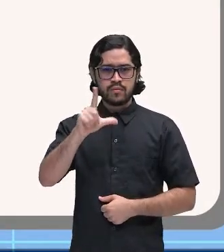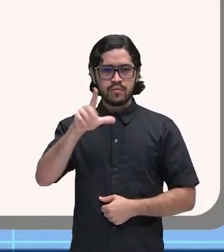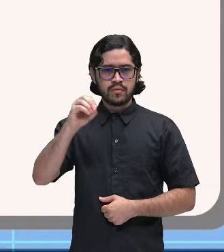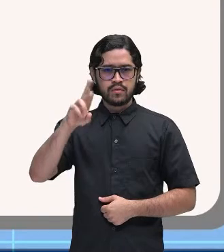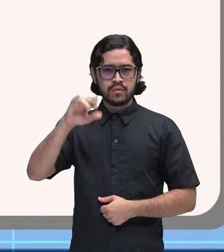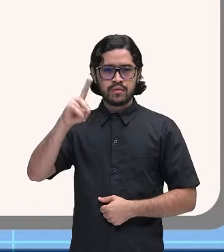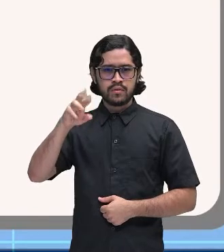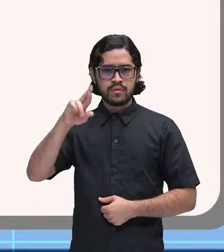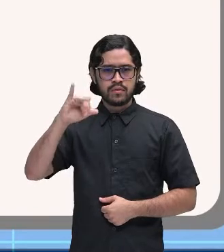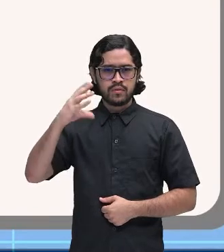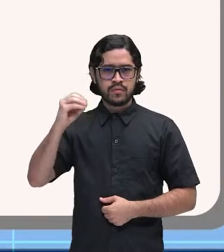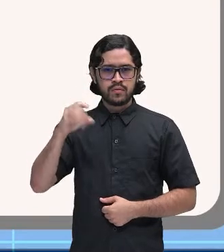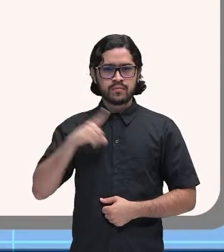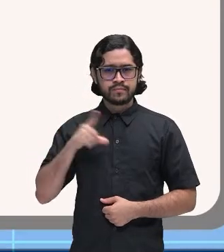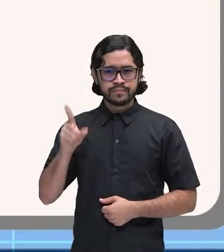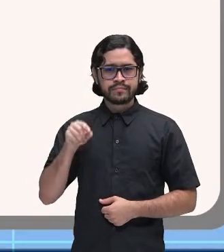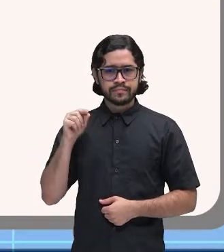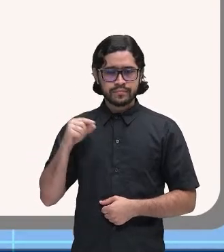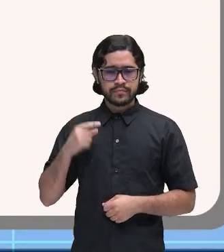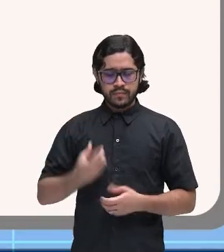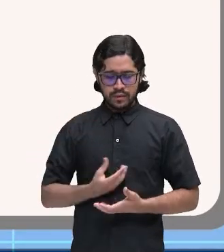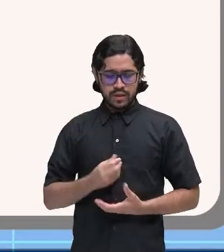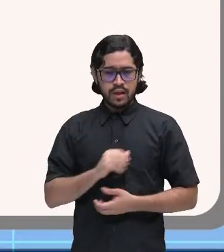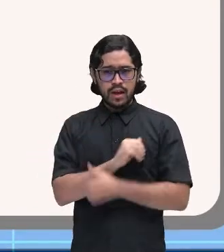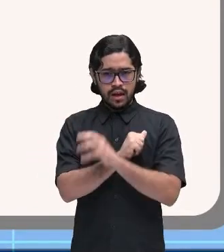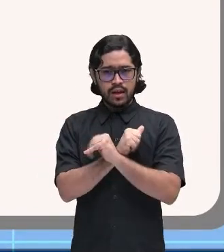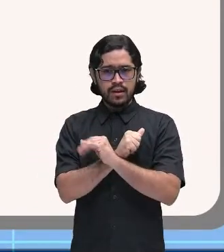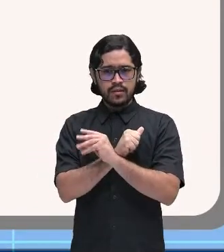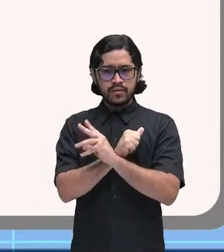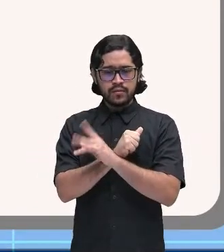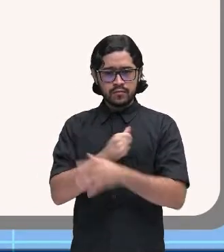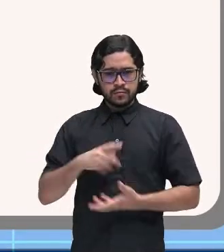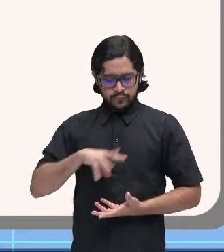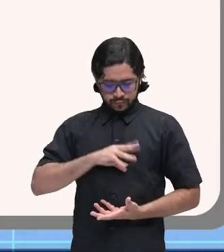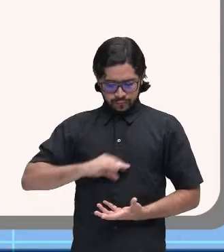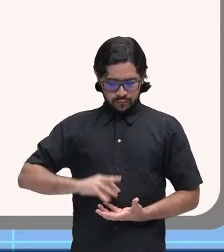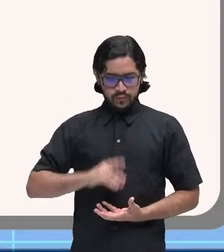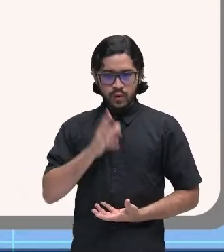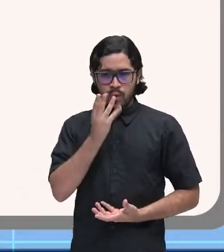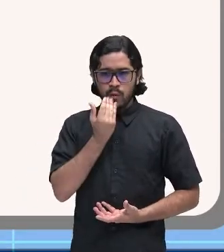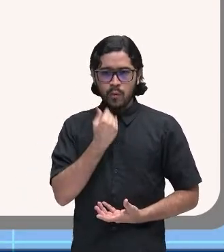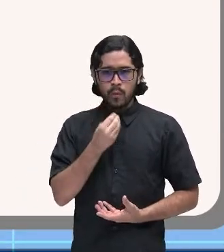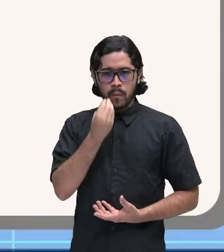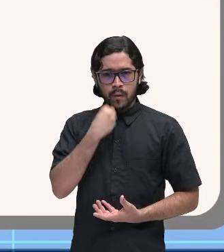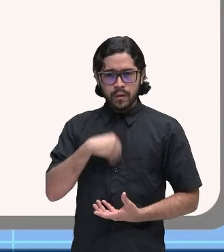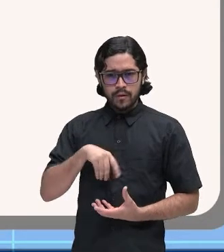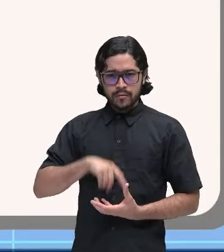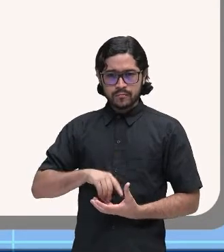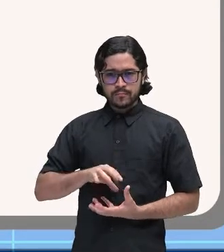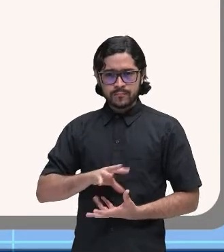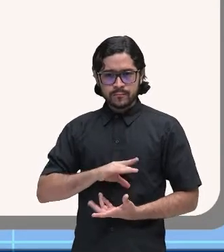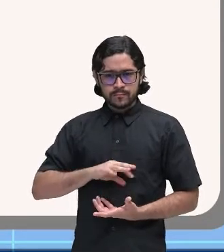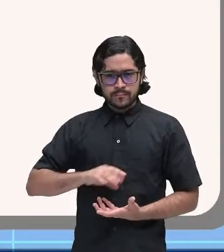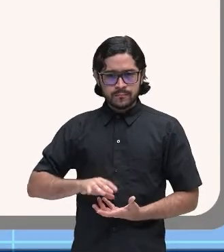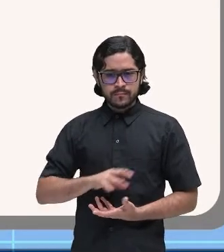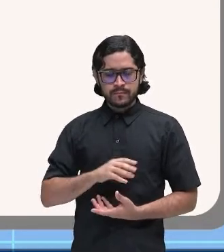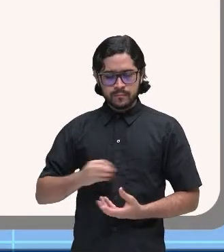aproximadamente 2, que vai auxiliar no processo de fragmentação dos alimentos e permitir que ocorra atividade enzimática